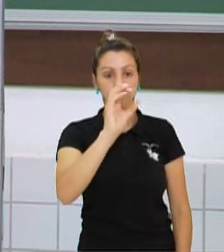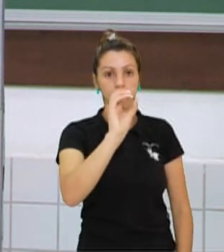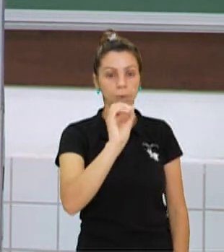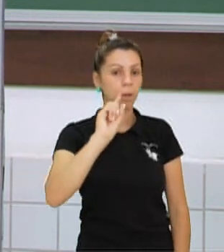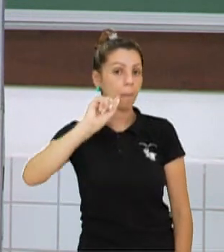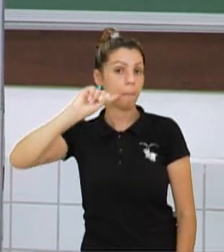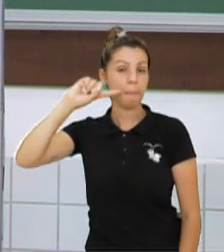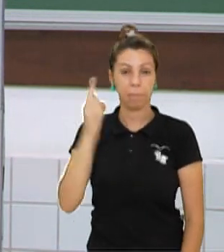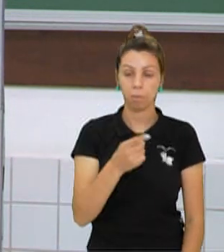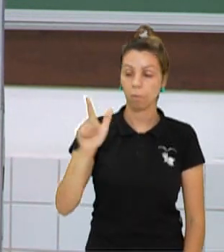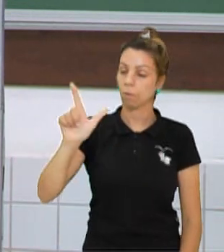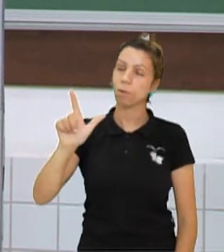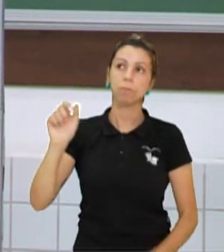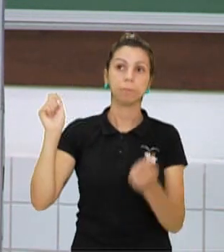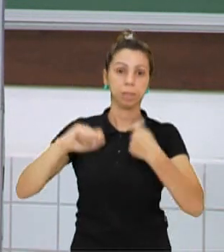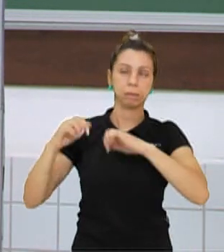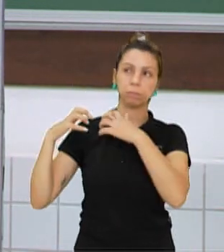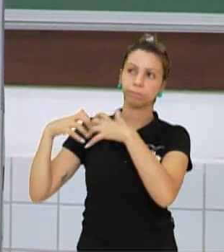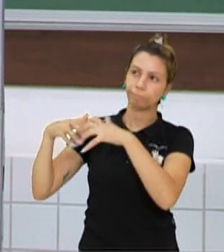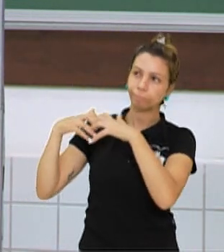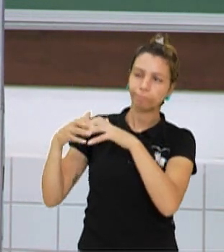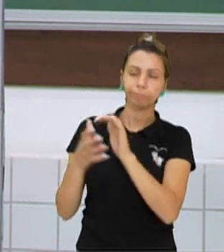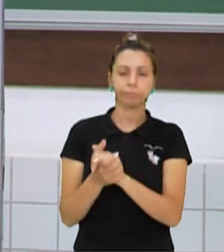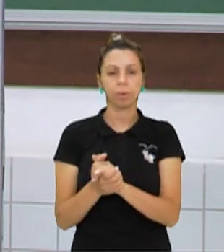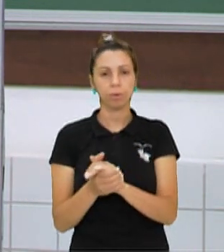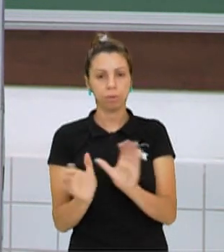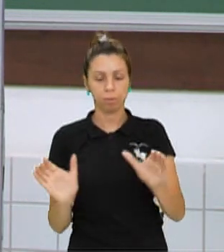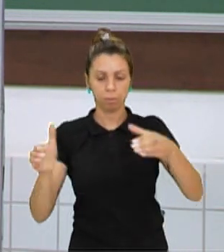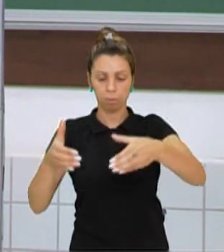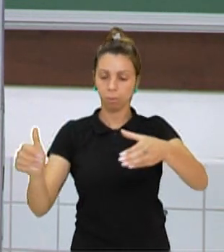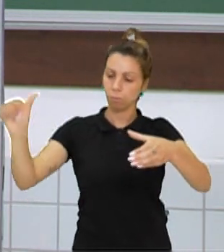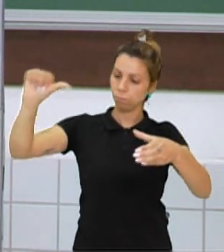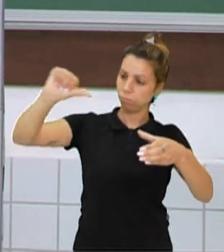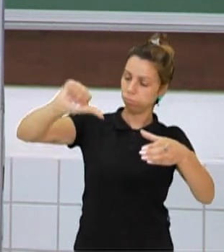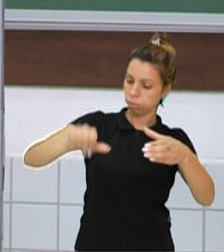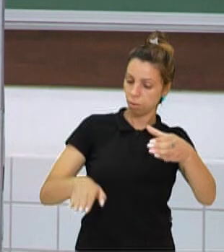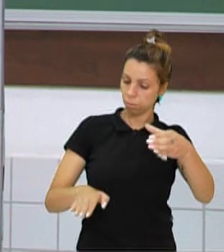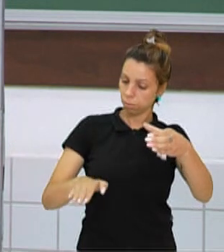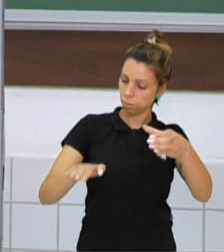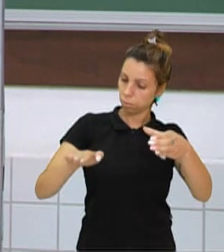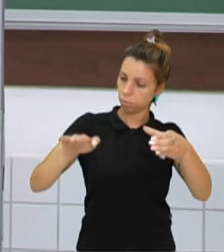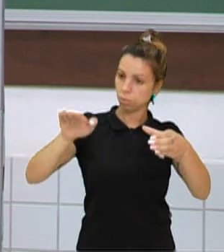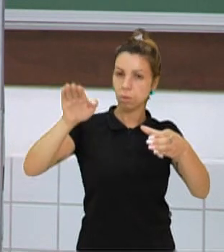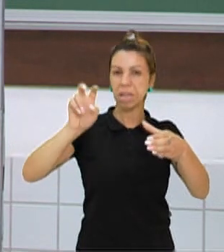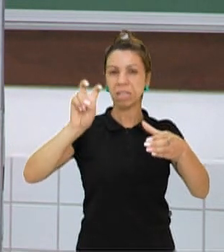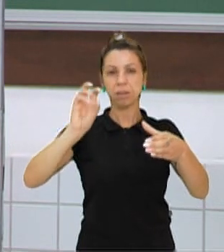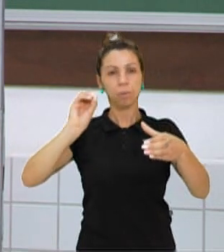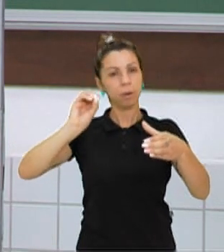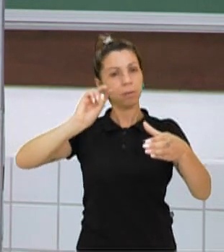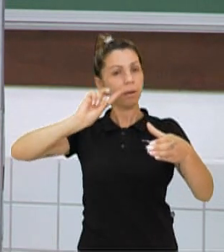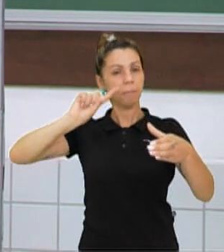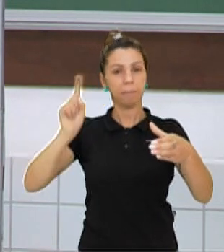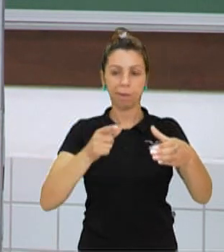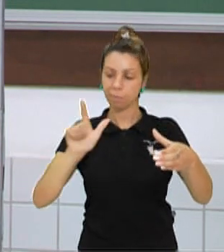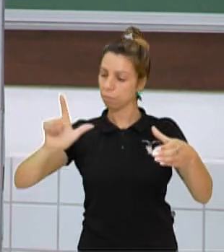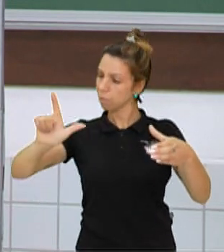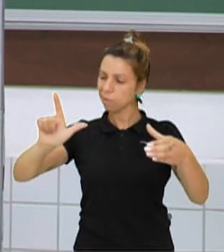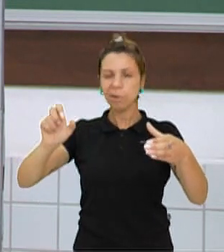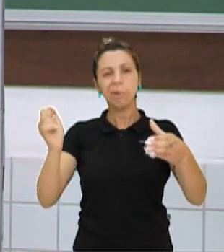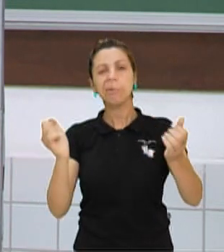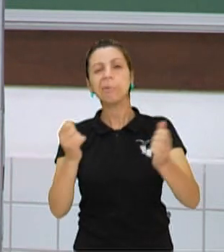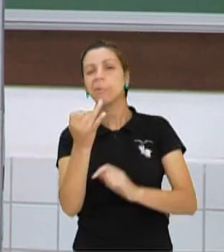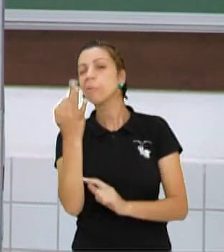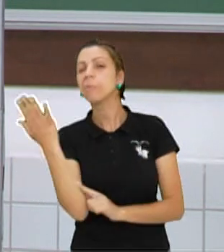Então você vai ter que pensar aí um pouquinho. Bom, se cabe 50.000 litros dentro de um cilindro, qual vai ser, né? Qual vai ser